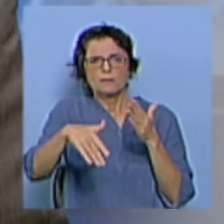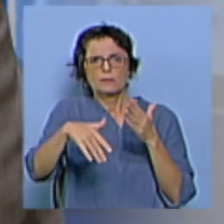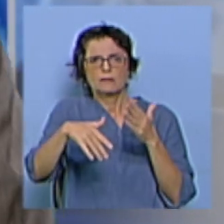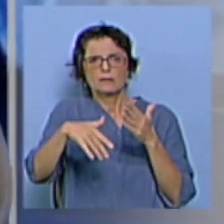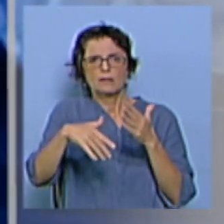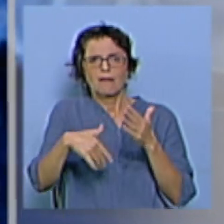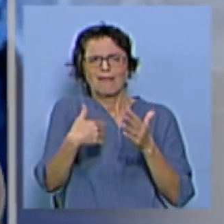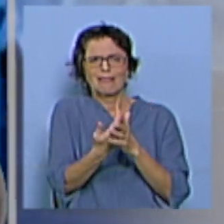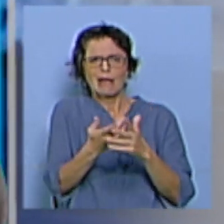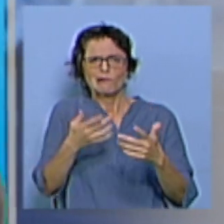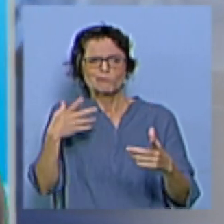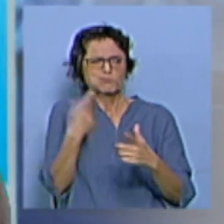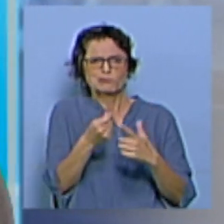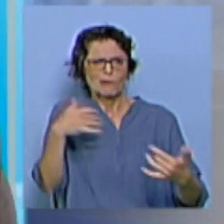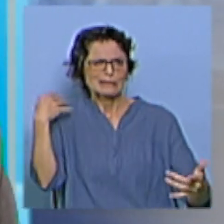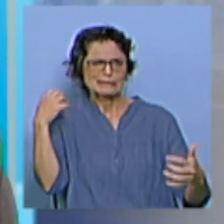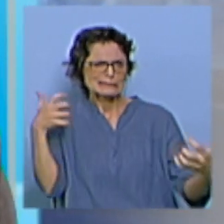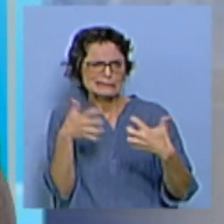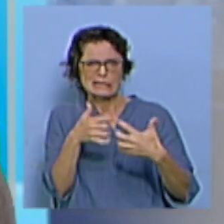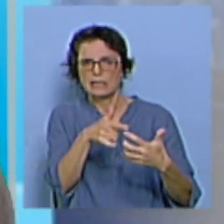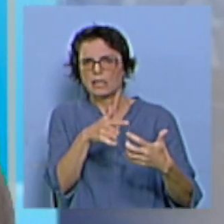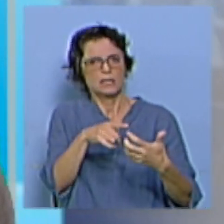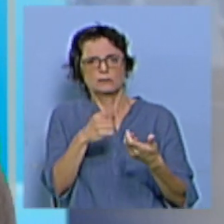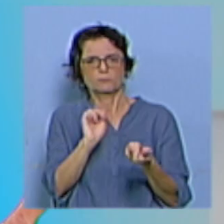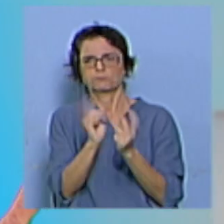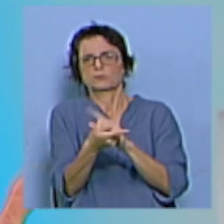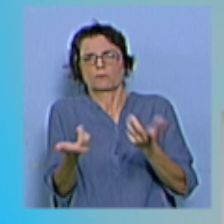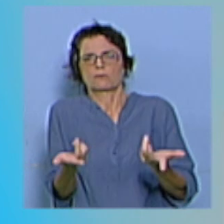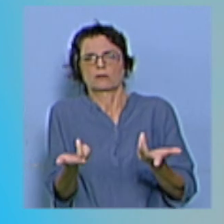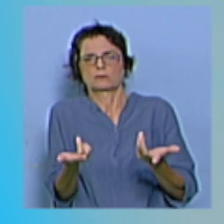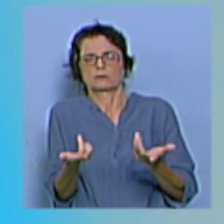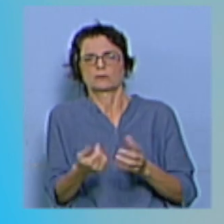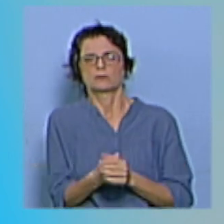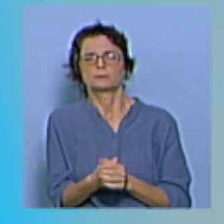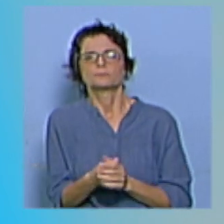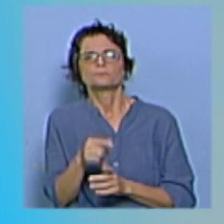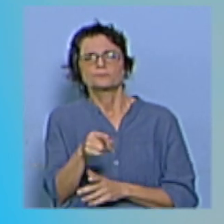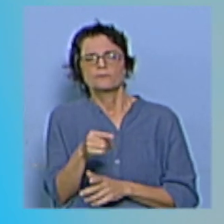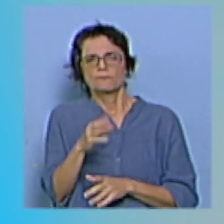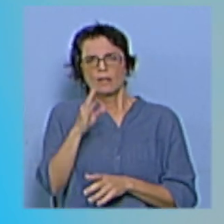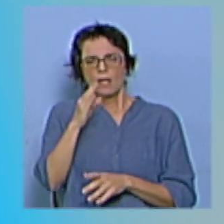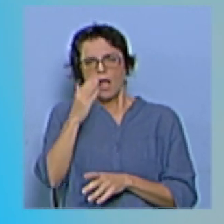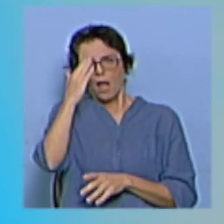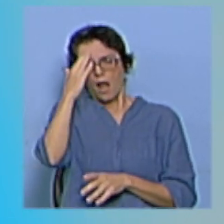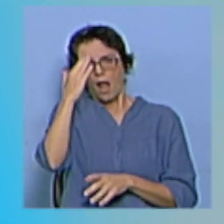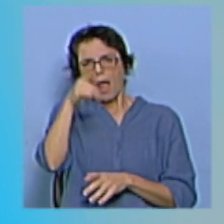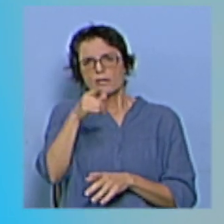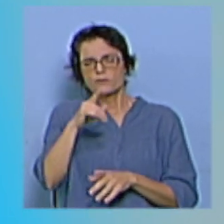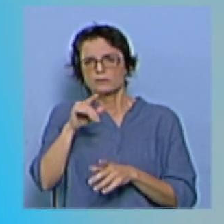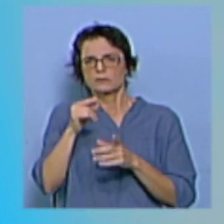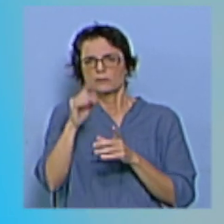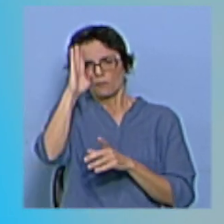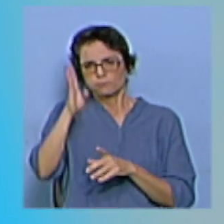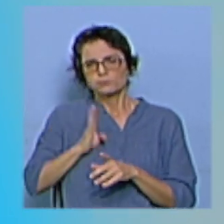contra-natura. E a sua opinião também sobre o envolvimento de forças de segurança nestas manifestações racistas? Há alguma